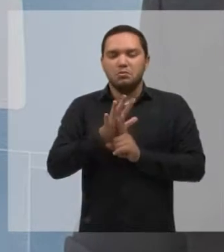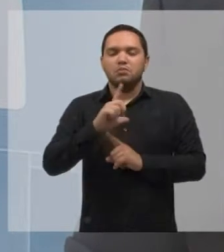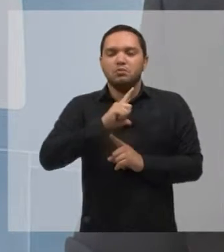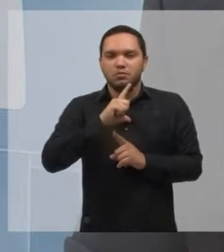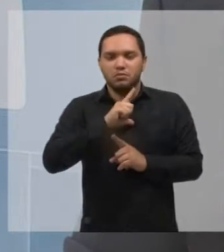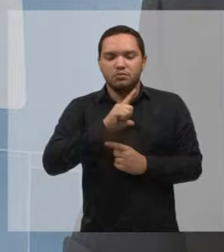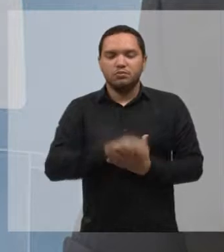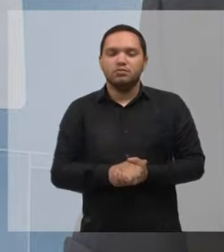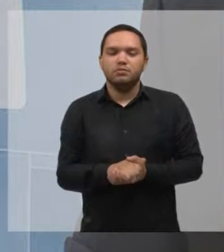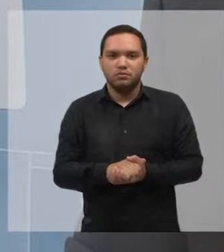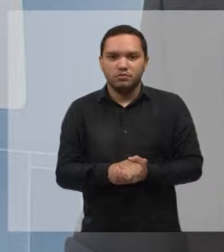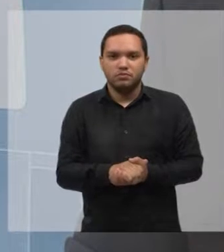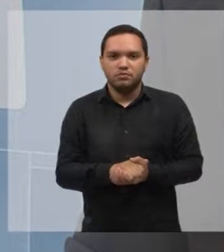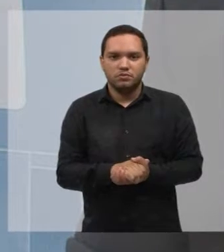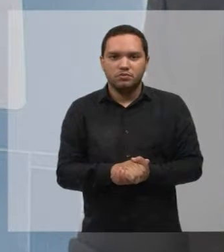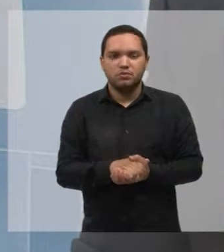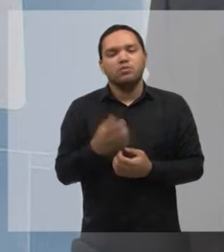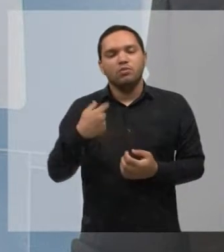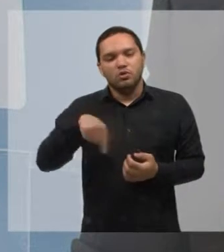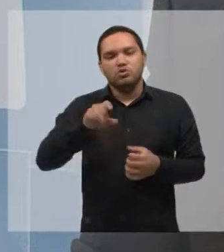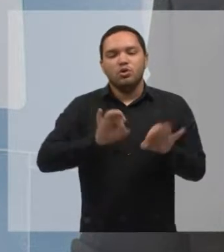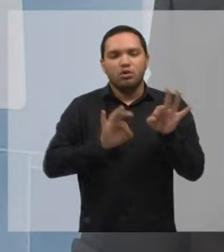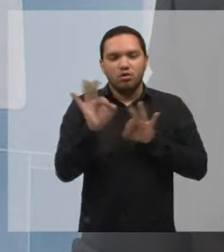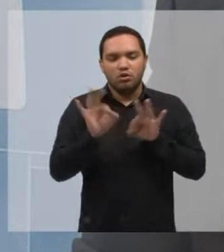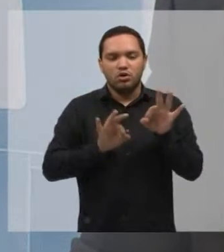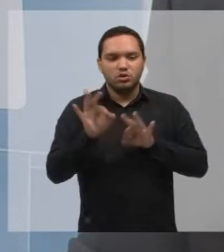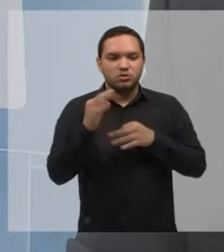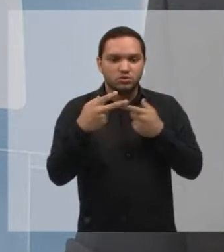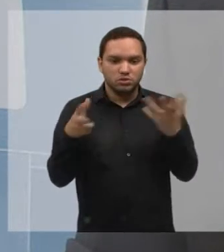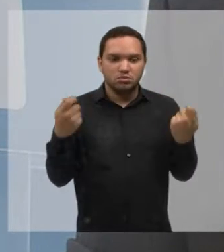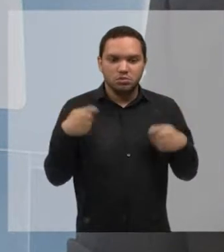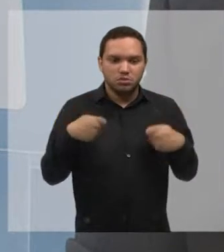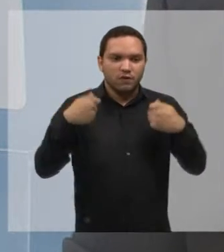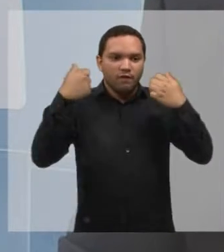com a nossa, com a necessidade